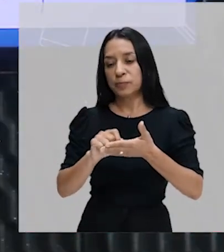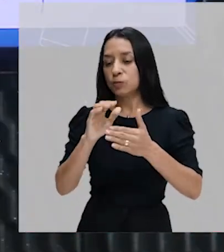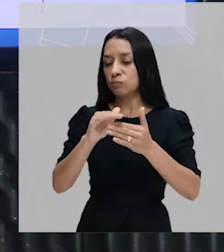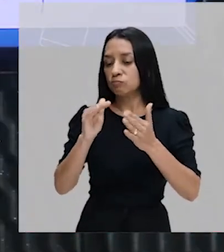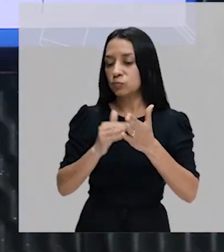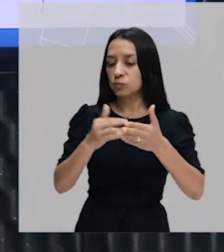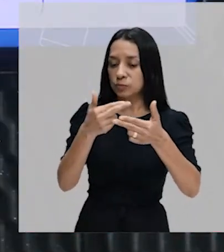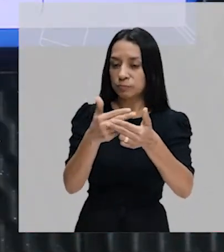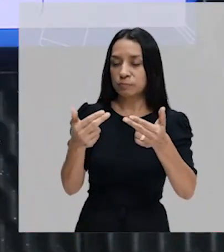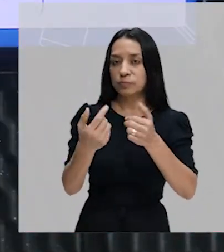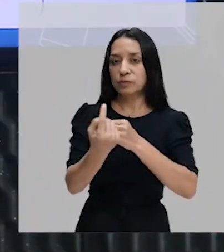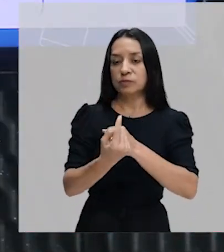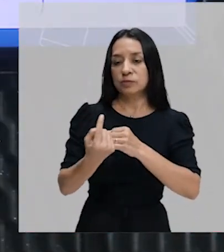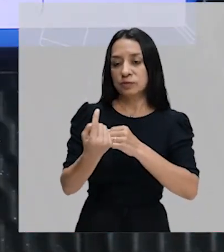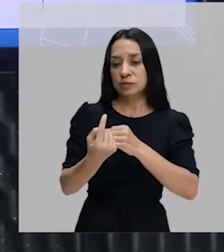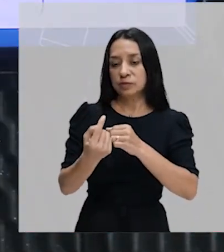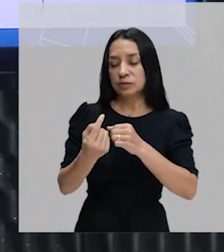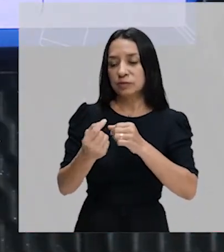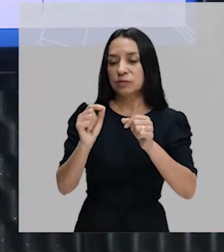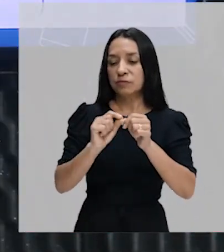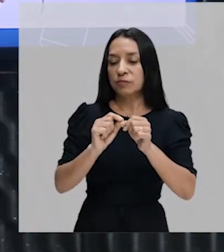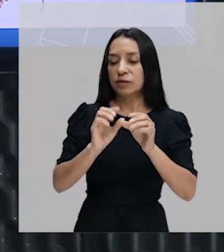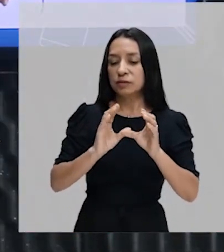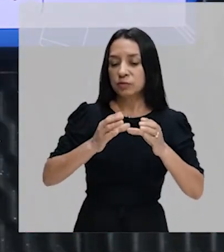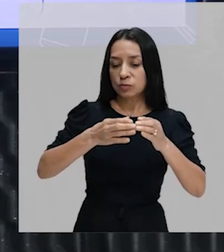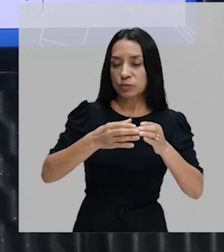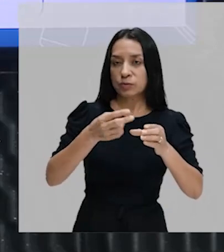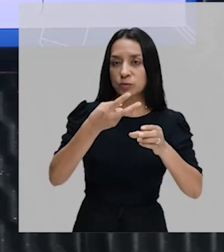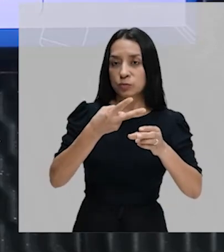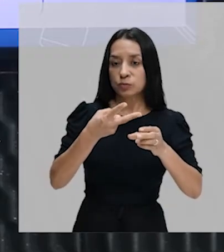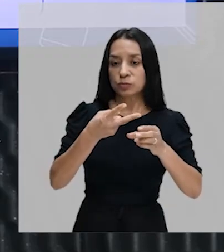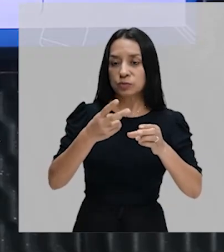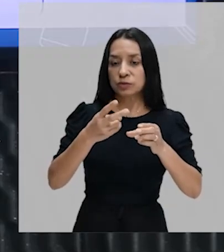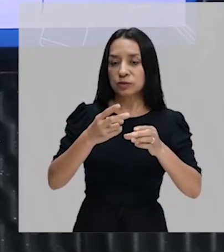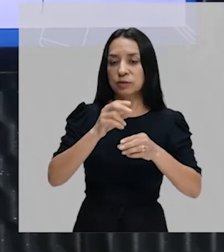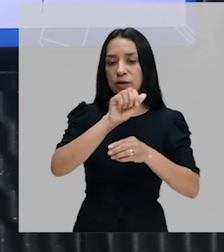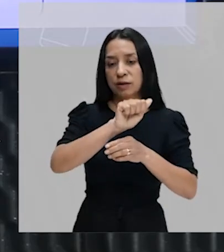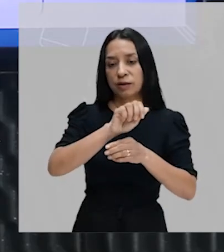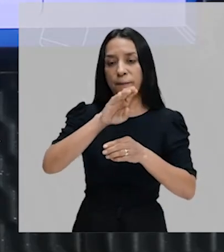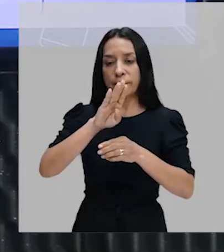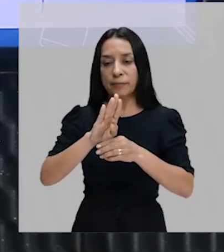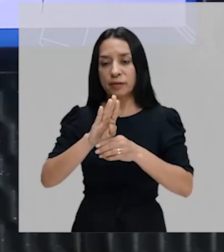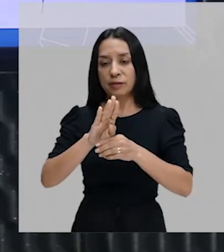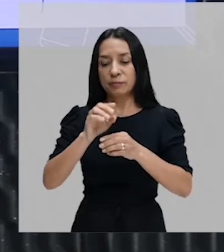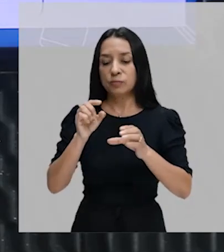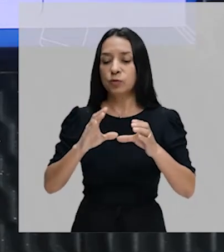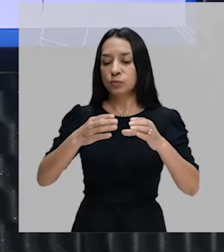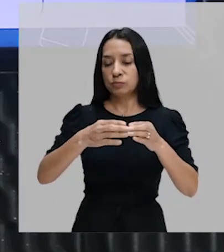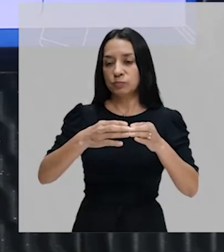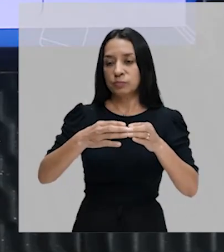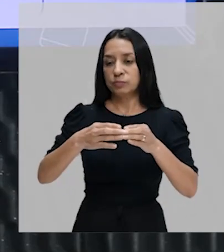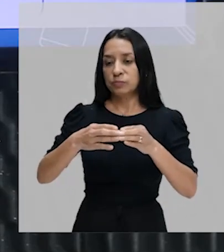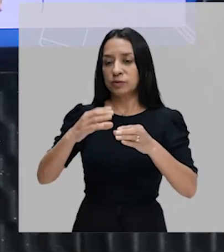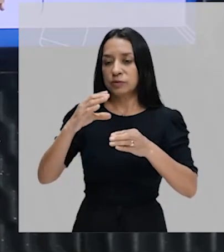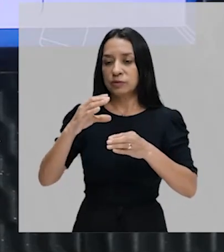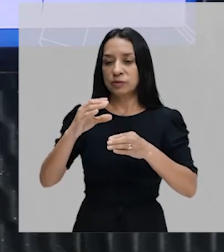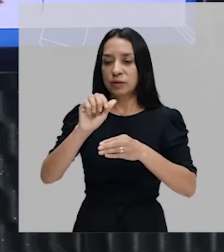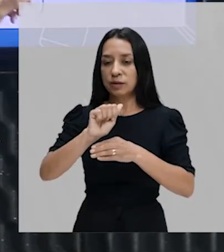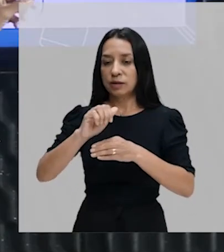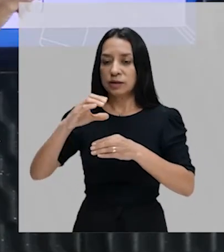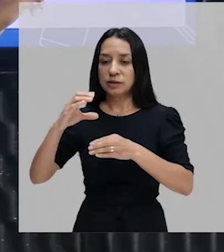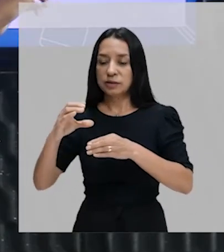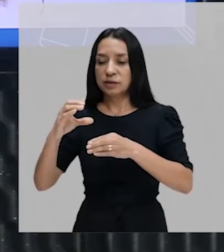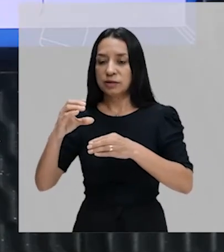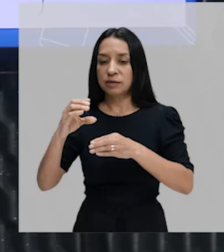sozinhos, colocou, faz agrupamentos de 2 em 2, ó. A com B, AC, AD,